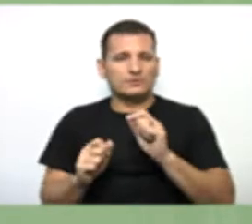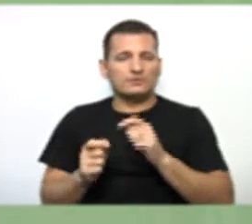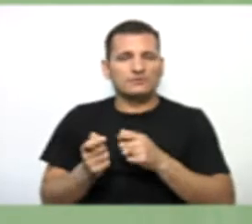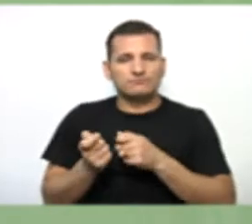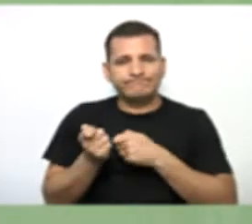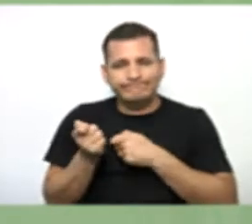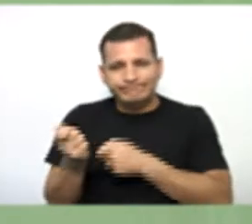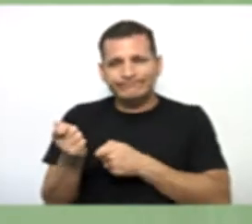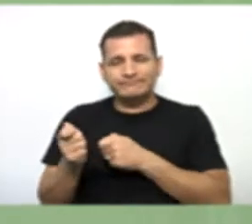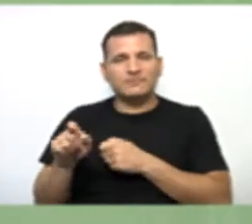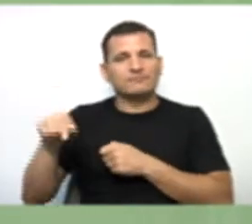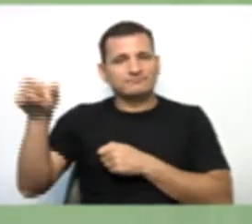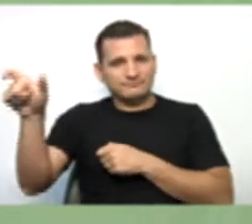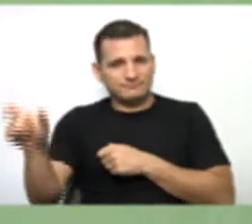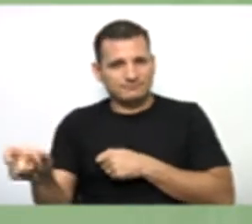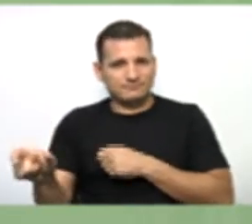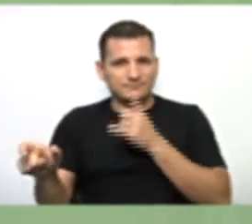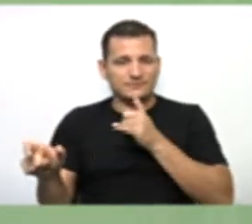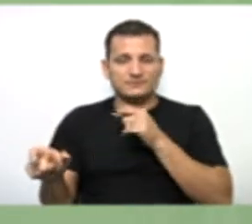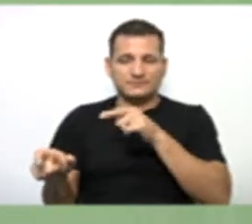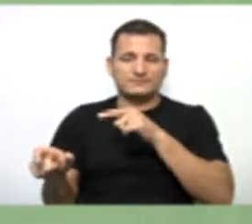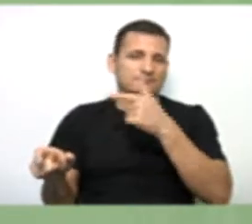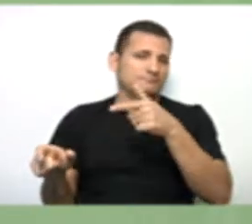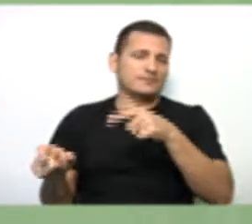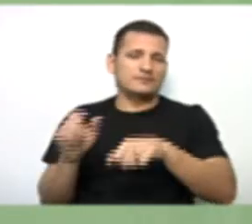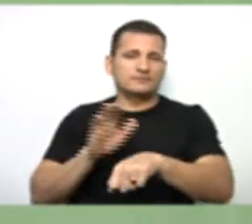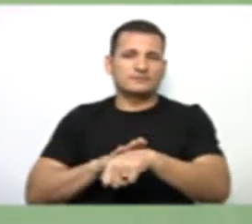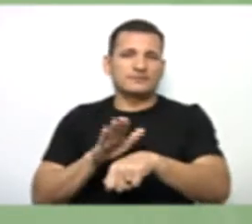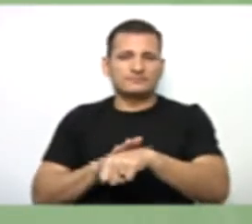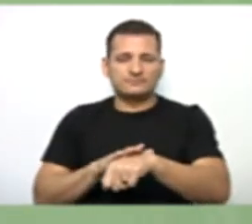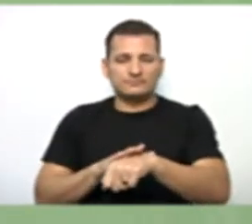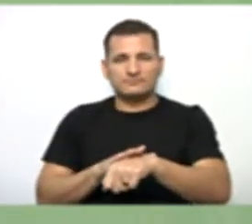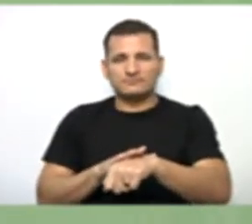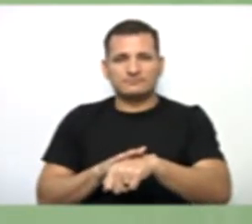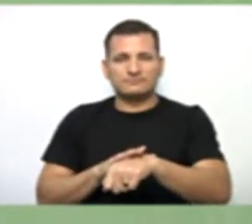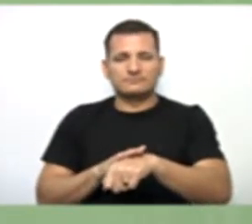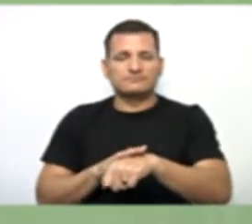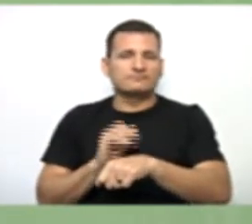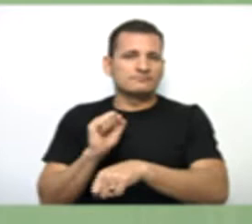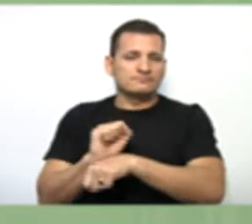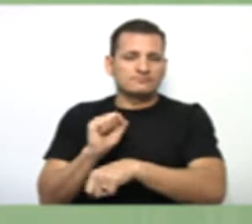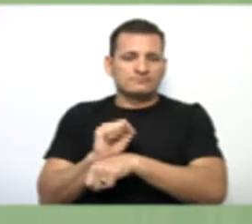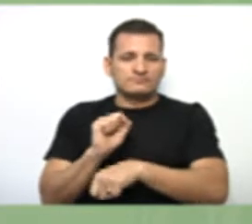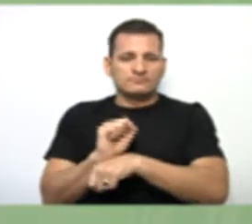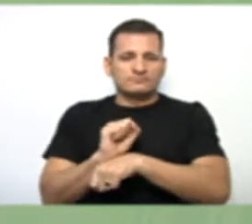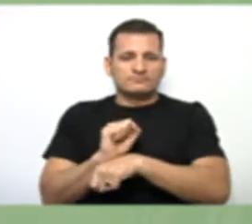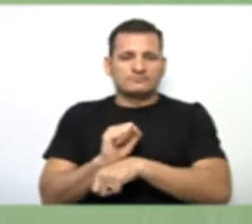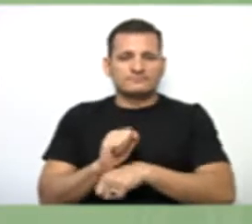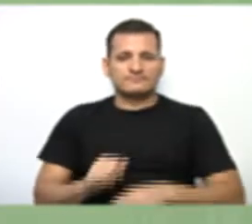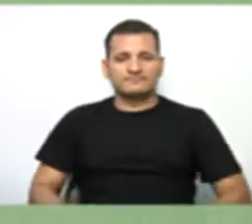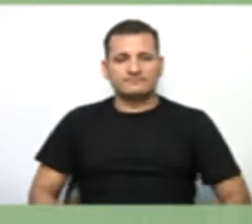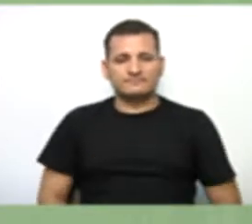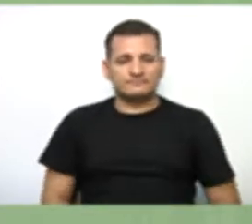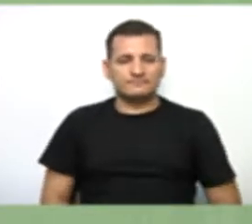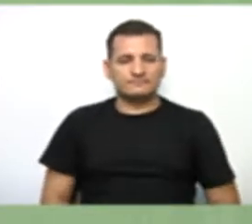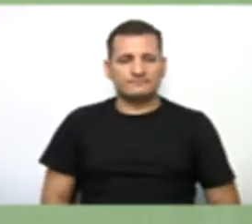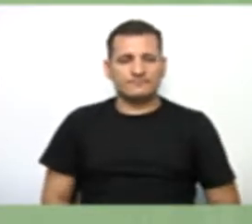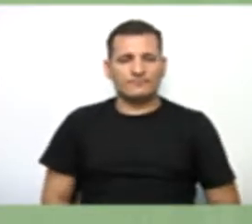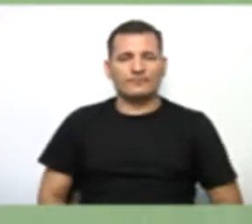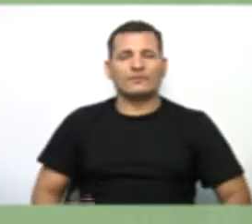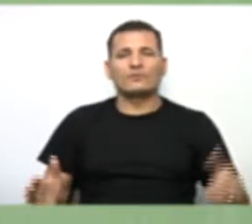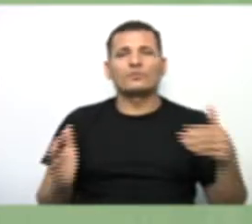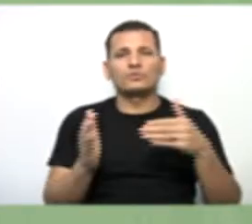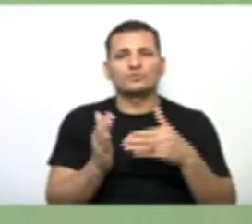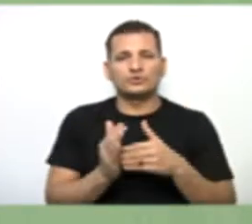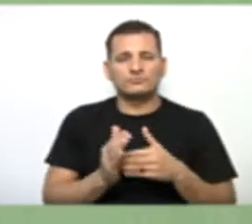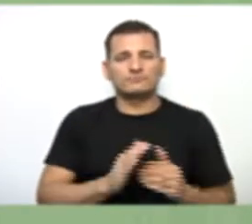pressionar o outro lado, caso eles não tenham tempo, não é, para esperar. Olha, a última fase, então, do